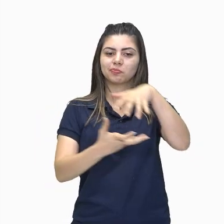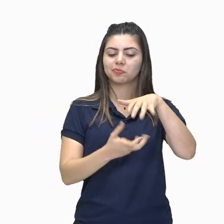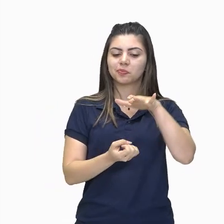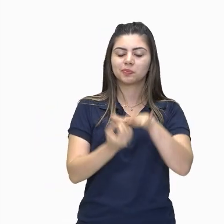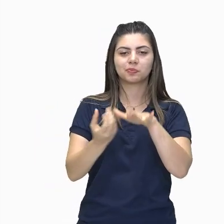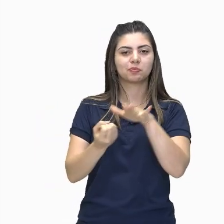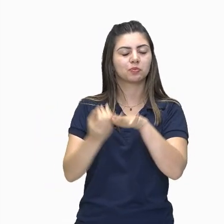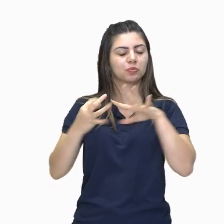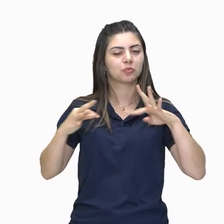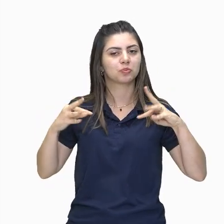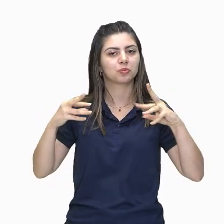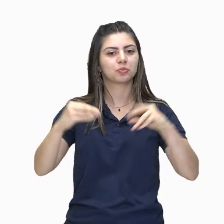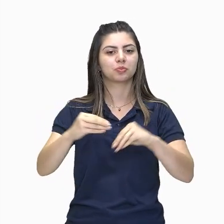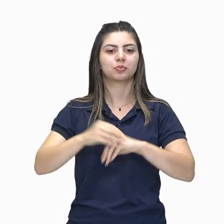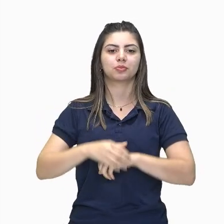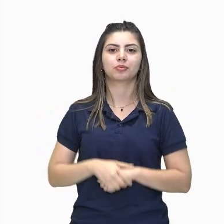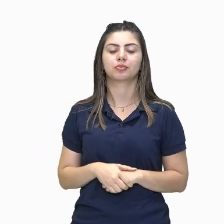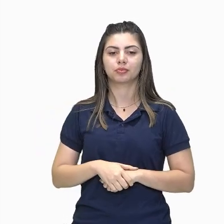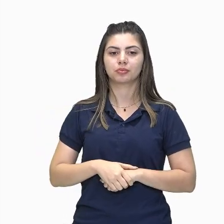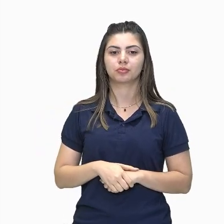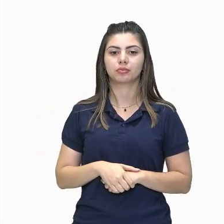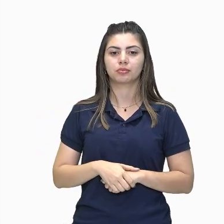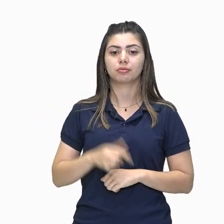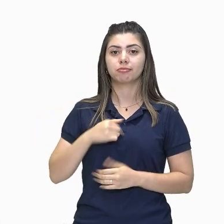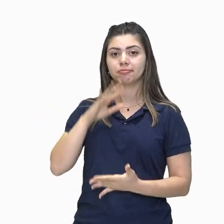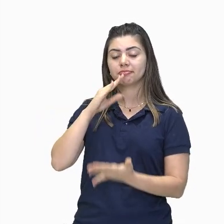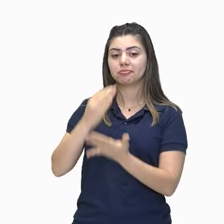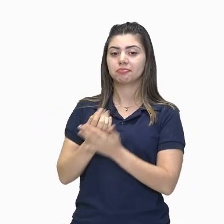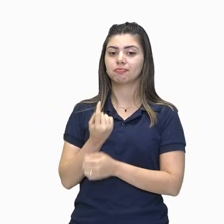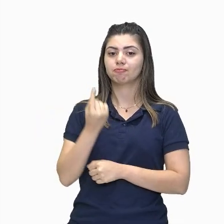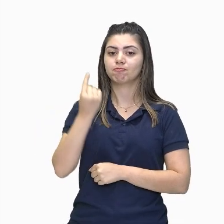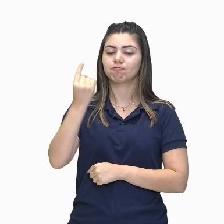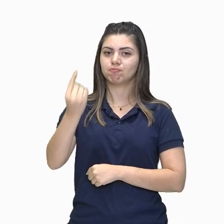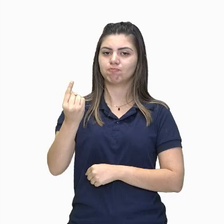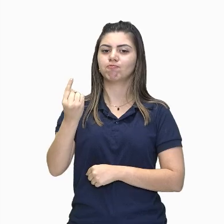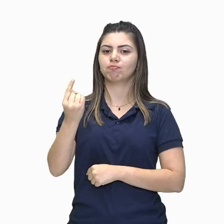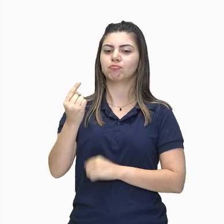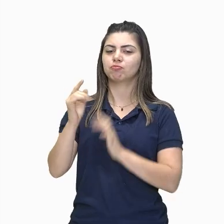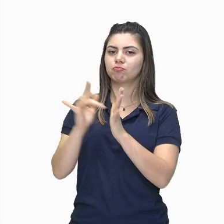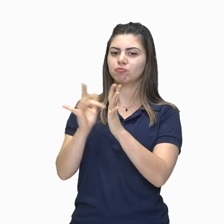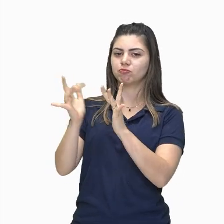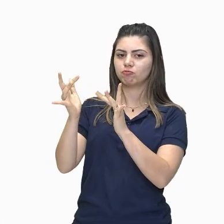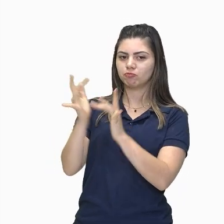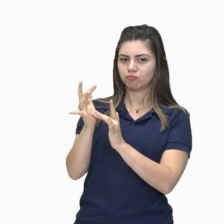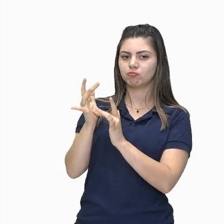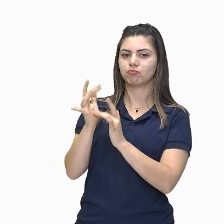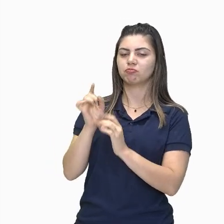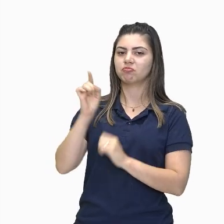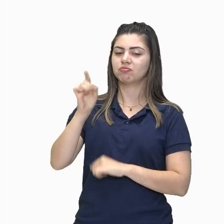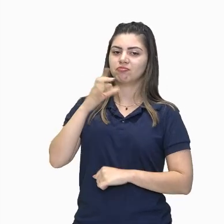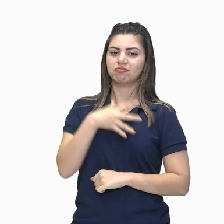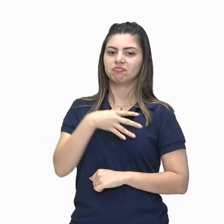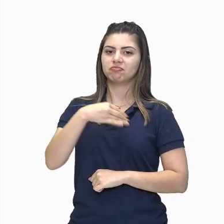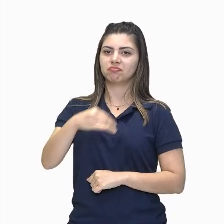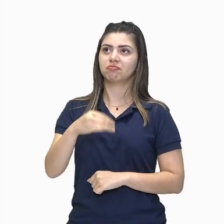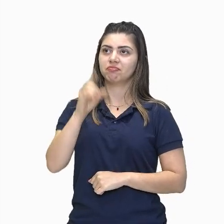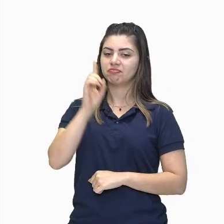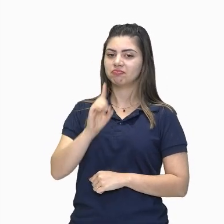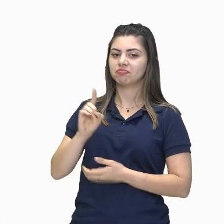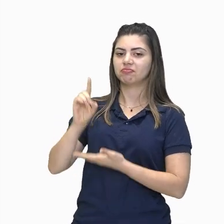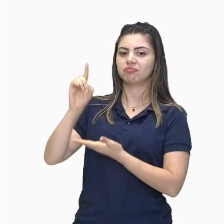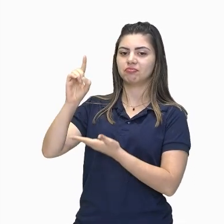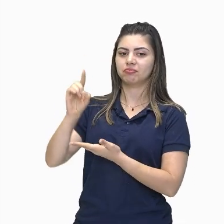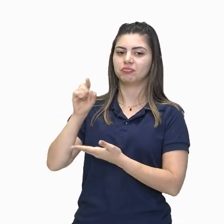coisas visíveis e invisíveis. Creio em um só Senhor, Jesus Cristo, Filho unigênito de